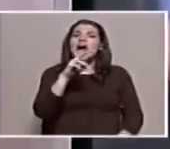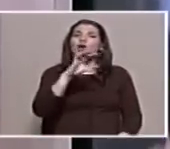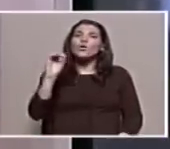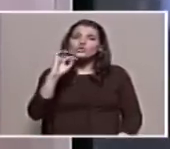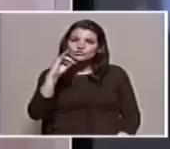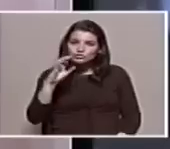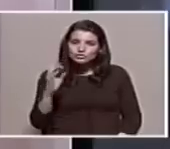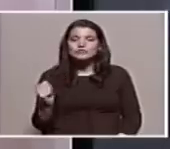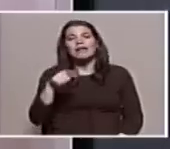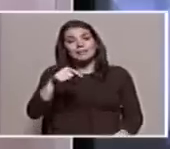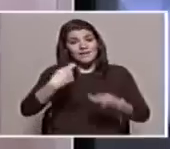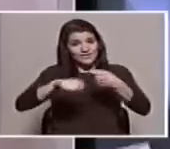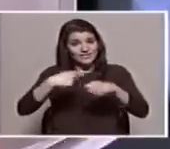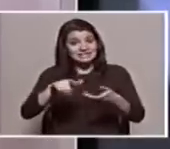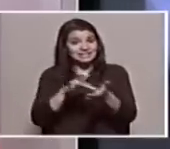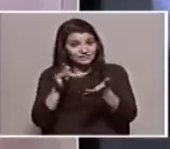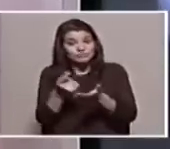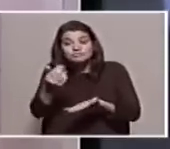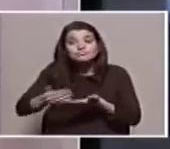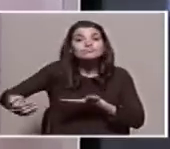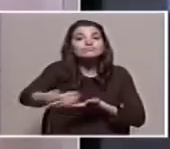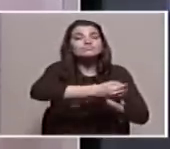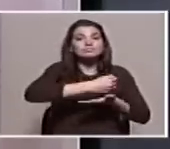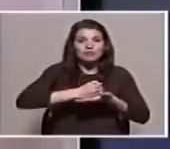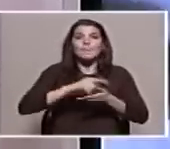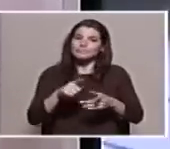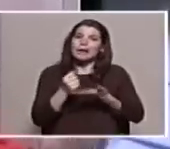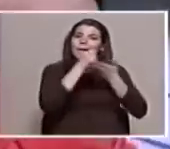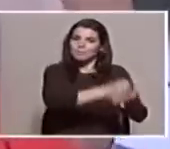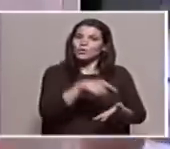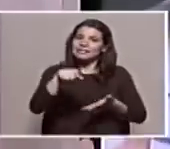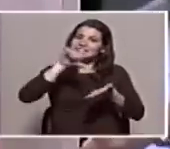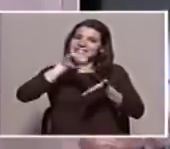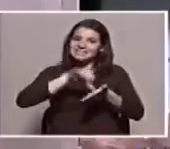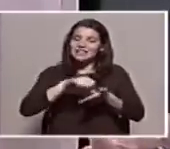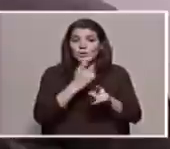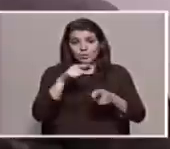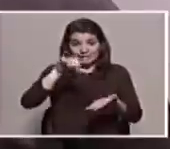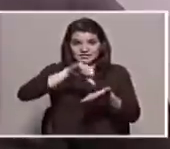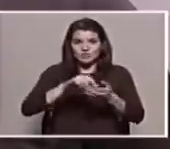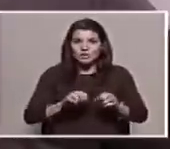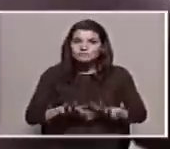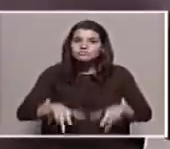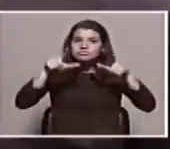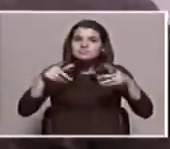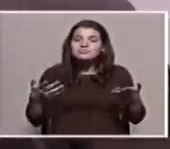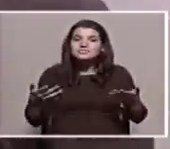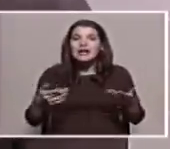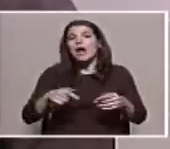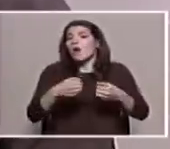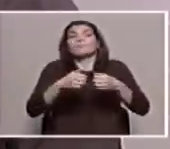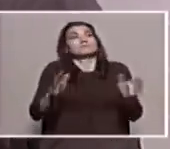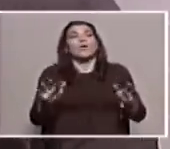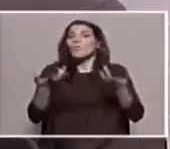Arroios e as vendas deste livro revertem totalmente a favor deste centro porque o centro está a crescer ex o centro como qualquer